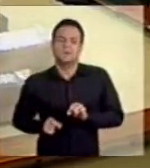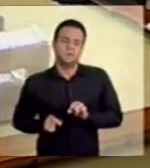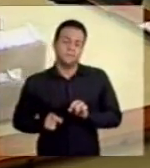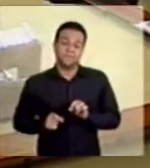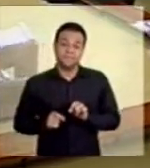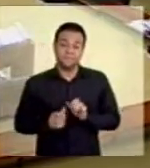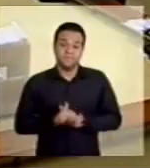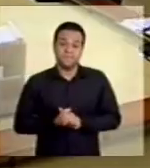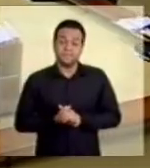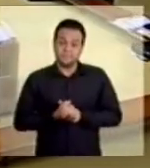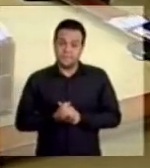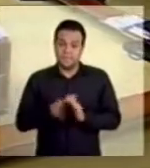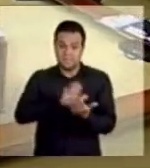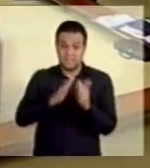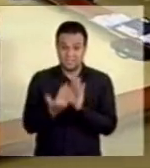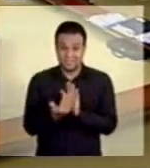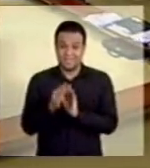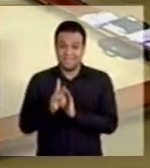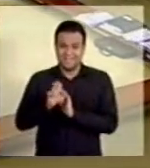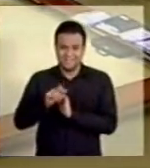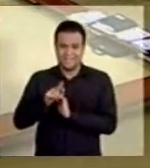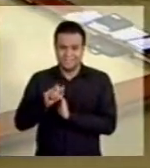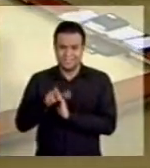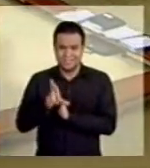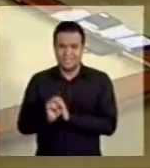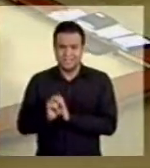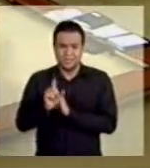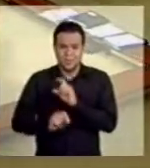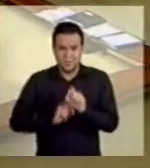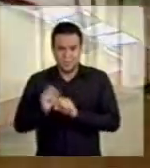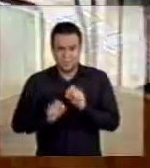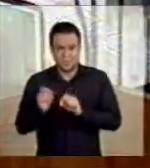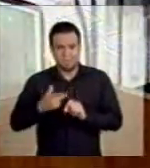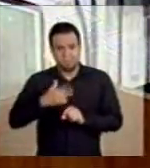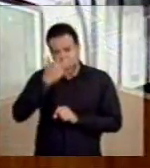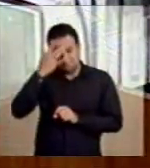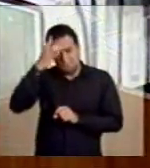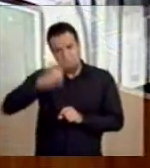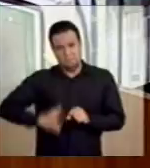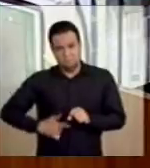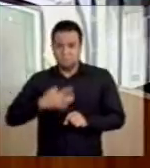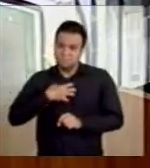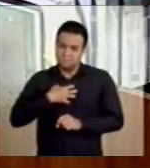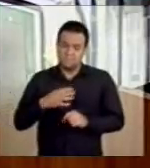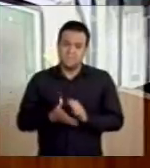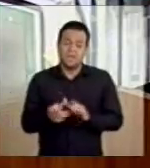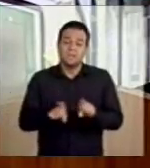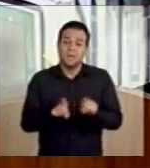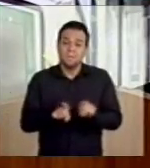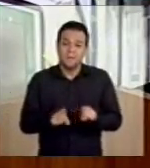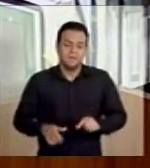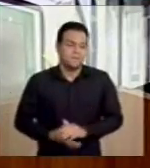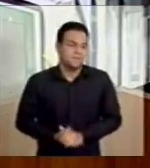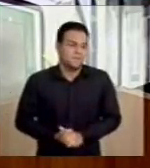pelo transgênero desse expressivo direito de personalidade. Não se desconhece também, senhora